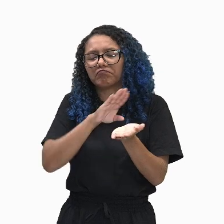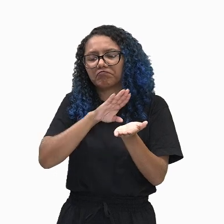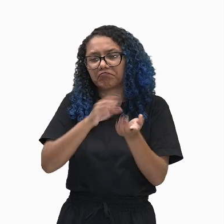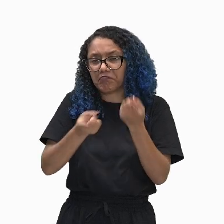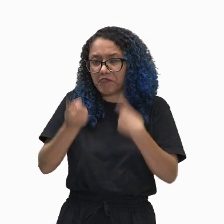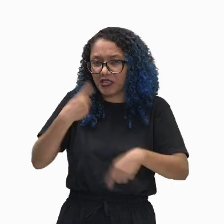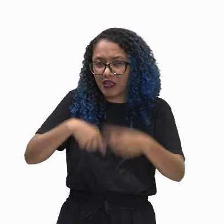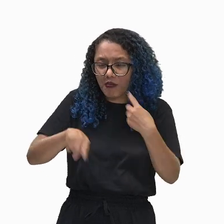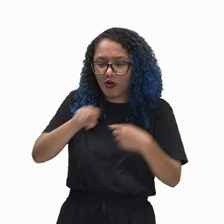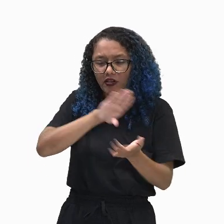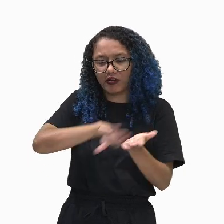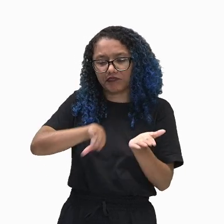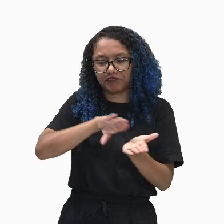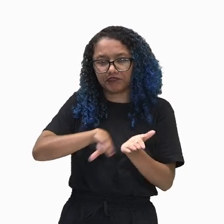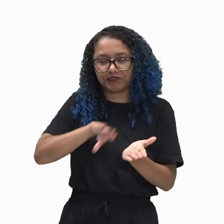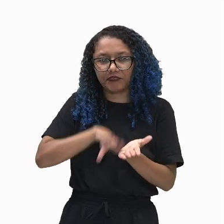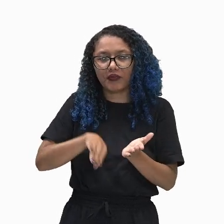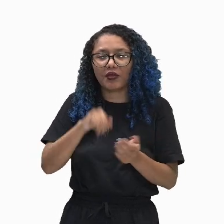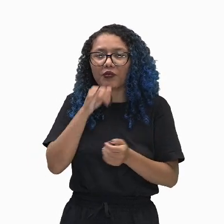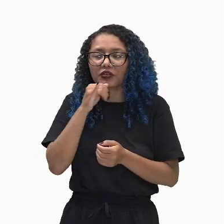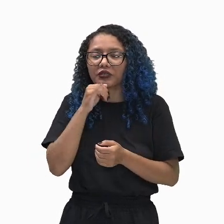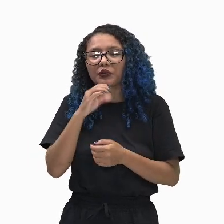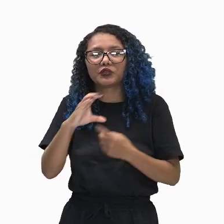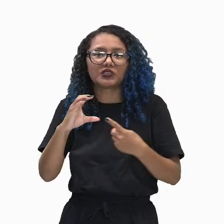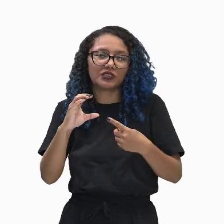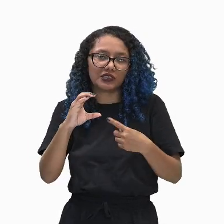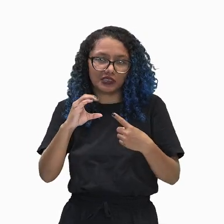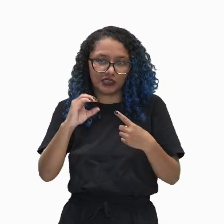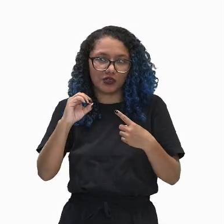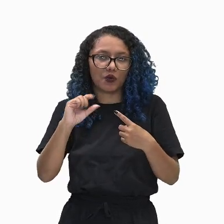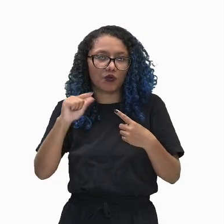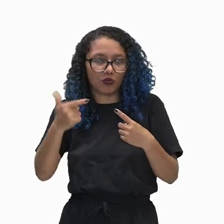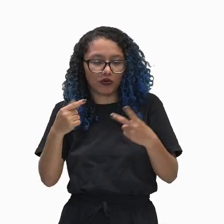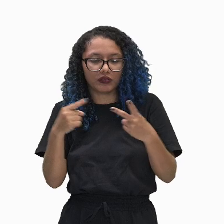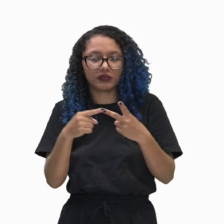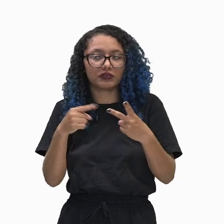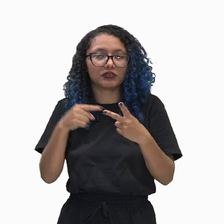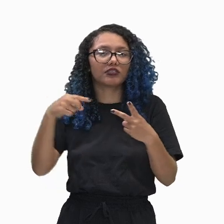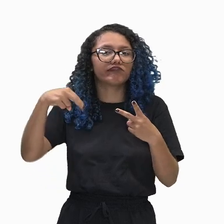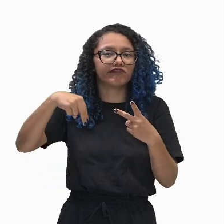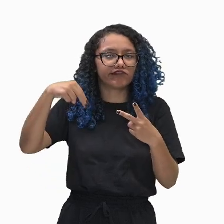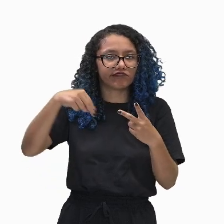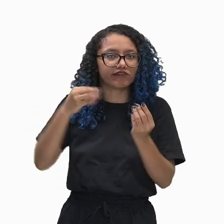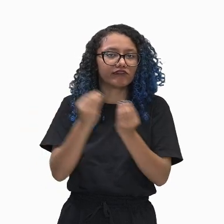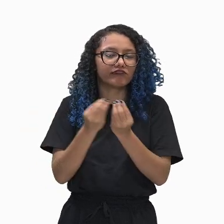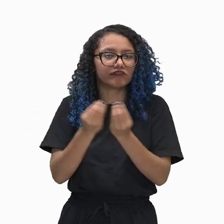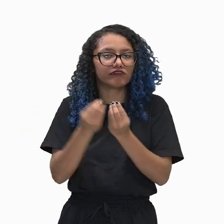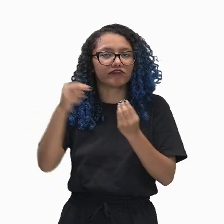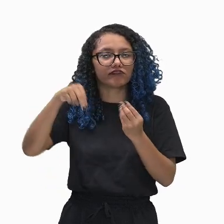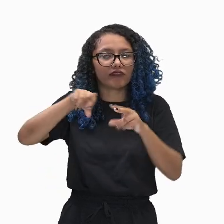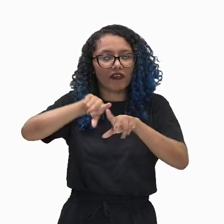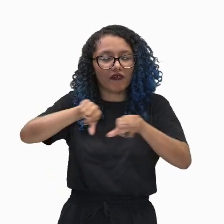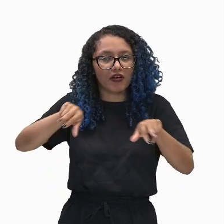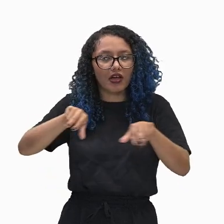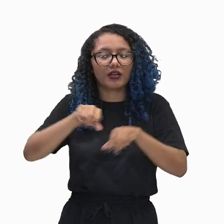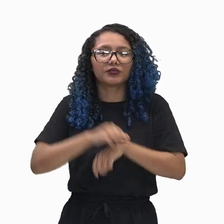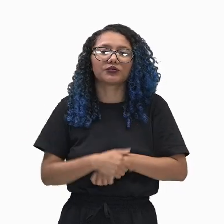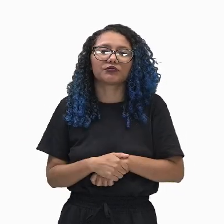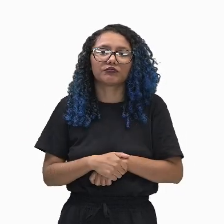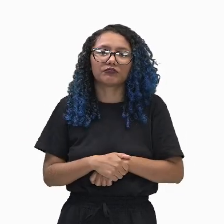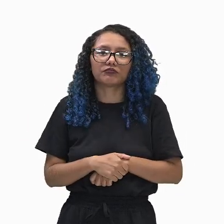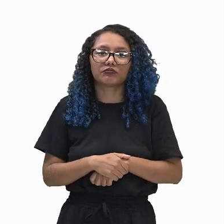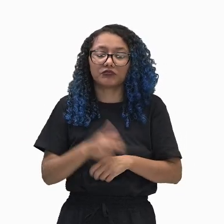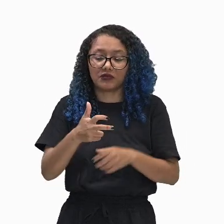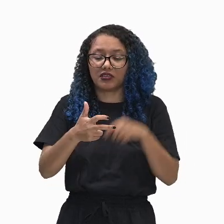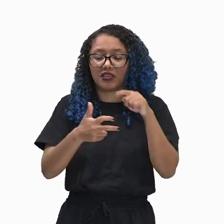metabólicos do feto, como dióxido de carbono e produtos nitrogenados, que são eliminados da circulação